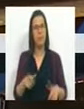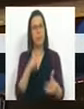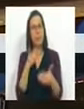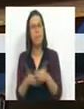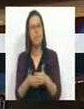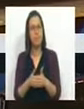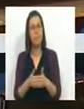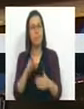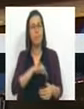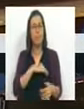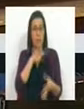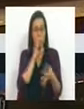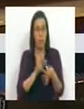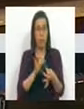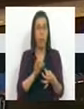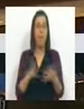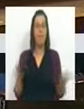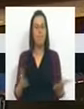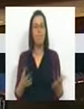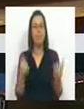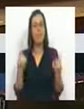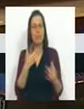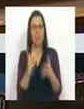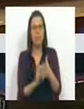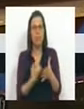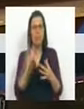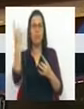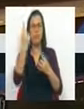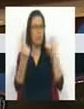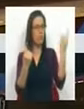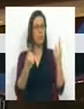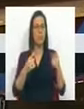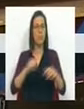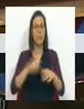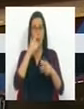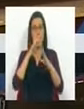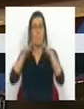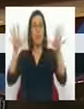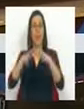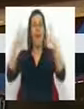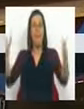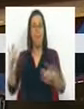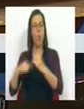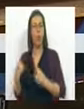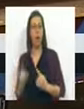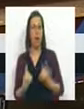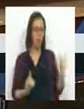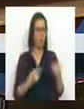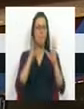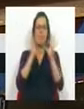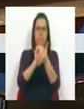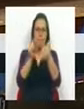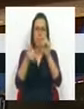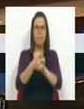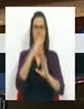população idosa com baixos rendimentos, que vivem sós, isoladas dos aglomerados populacionais. Impõe-se uma mudança